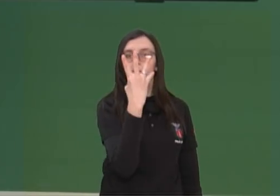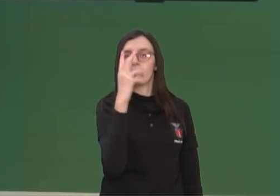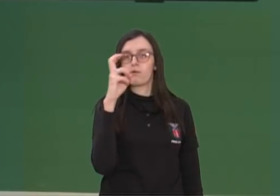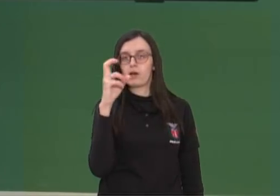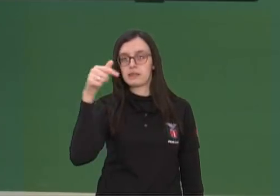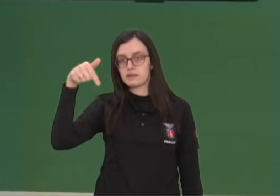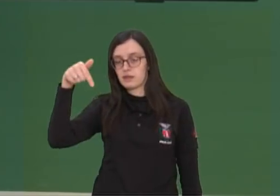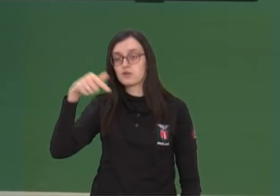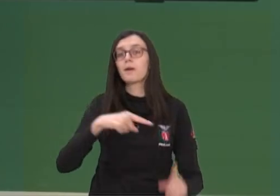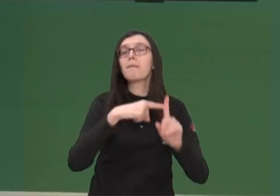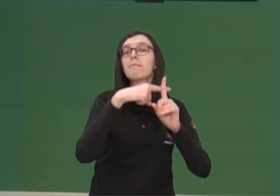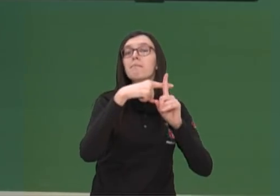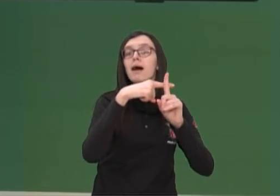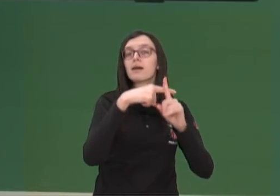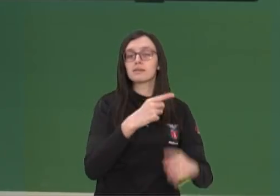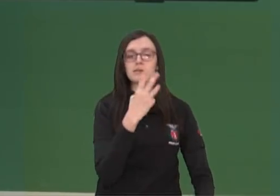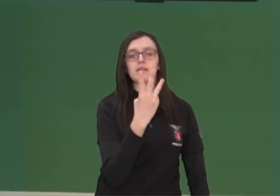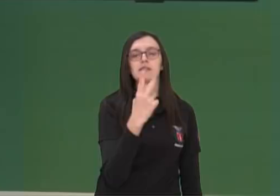23.457 mais